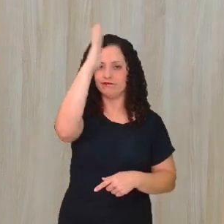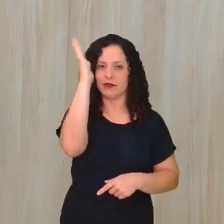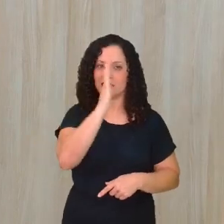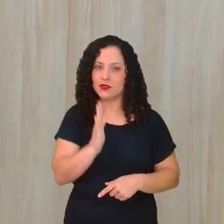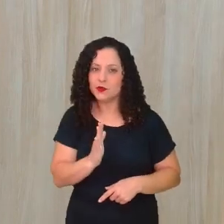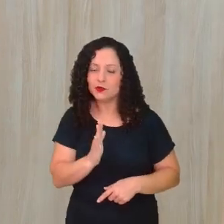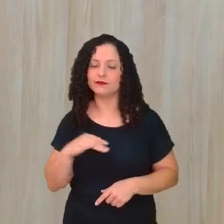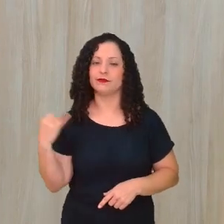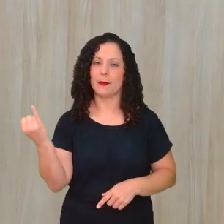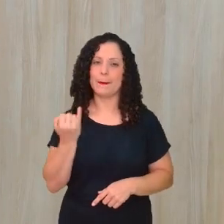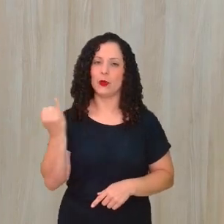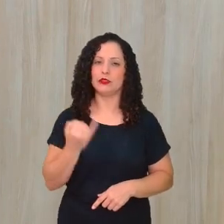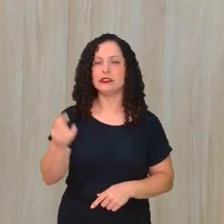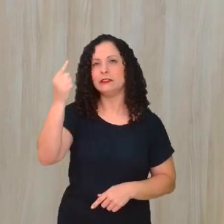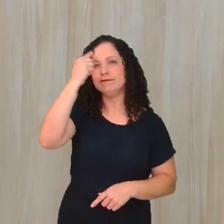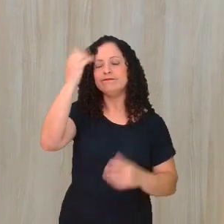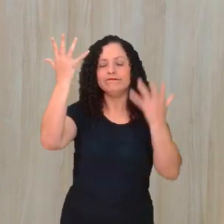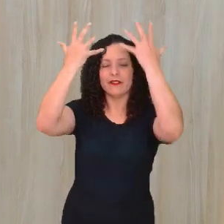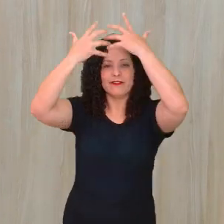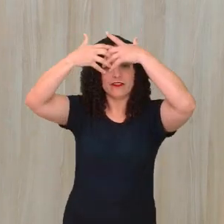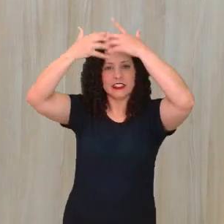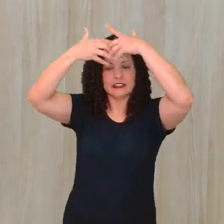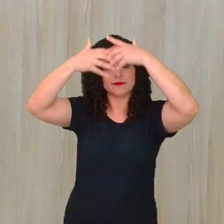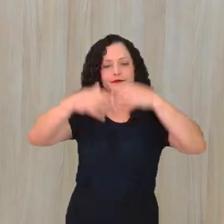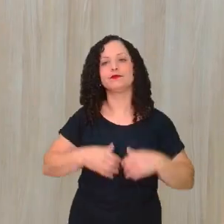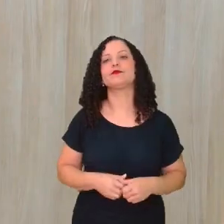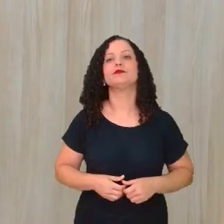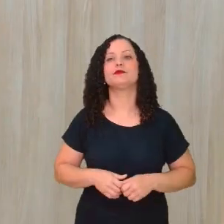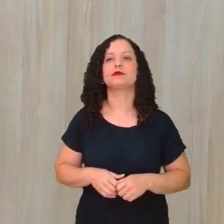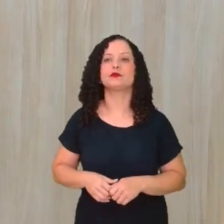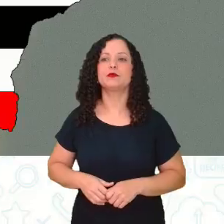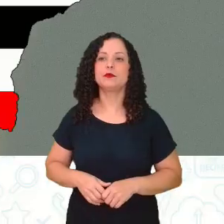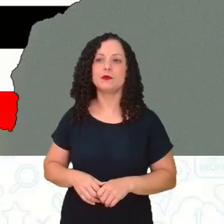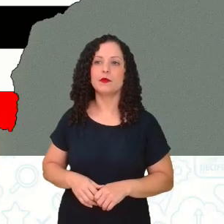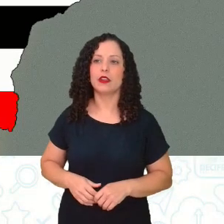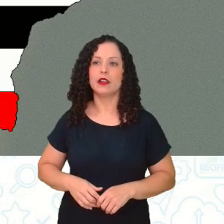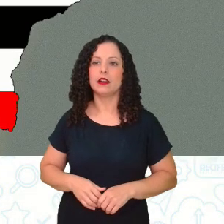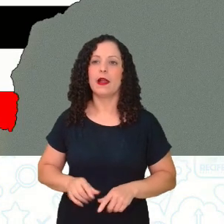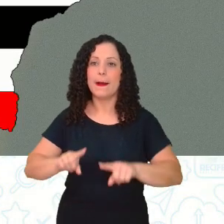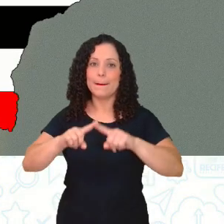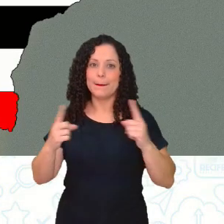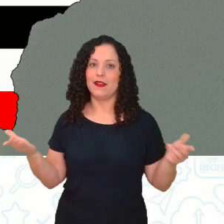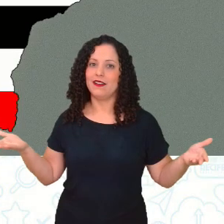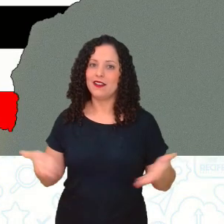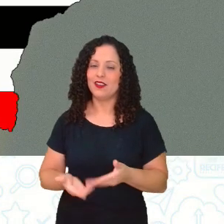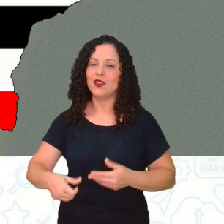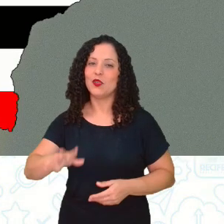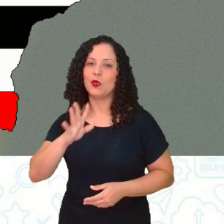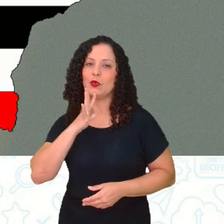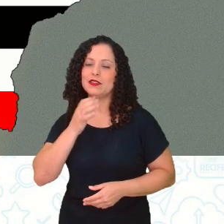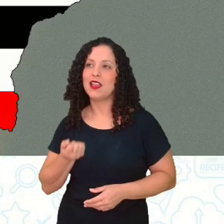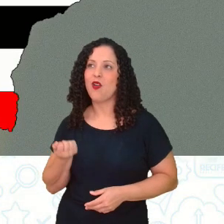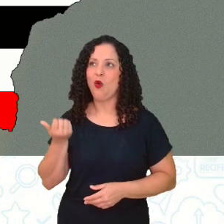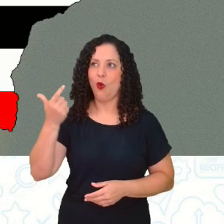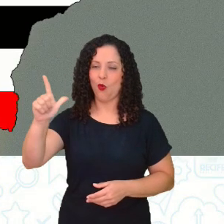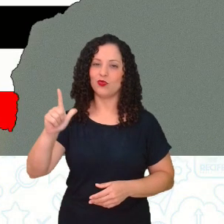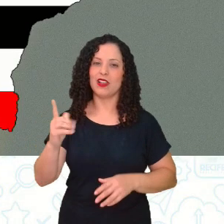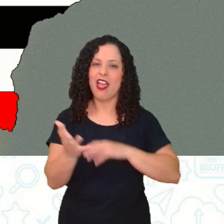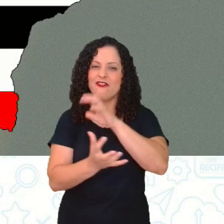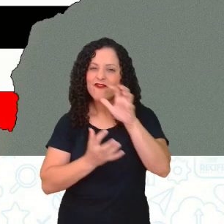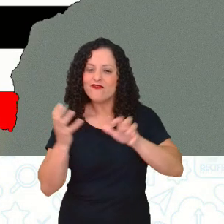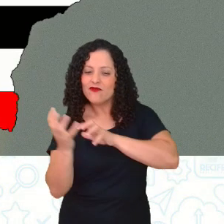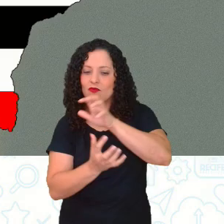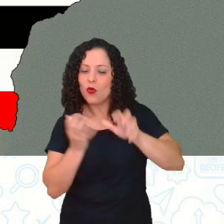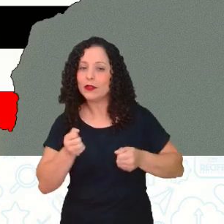que é importante a gente refletir. Só que aí a gente vai ver uma outra revolta, né, que ocorreu aí